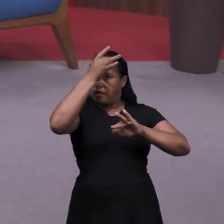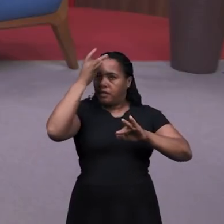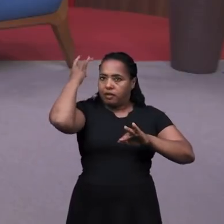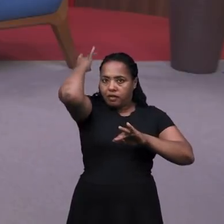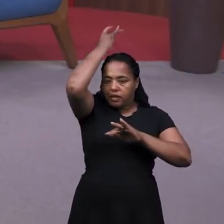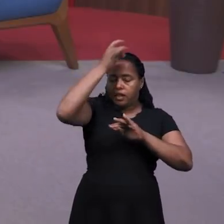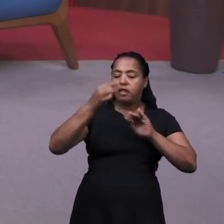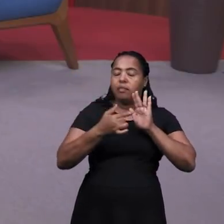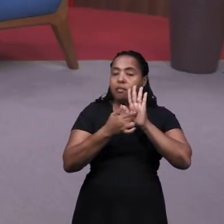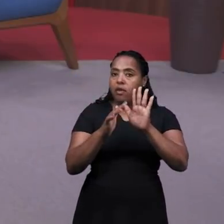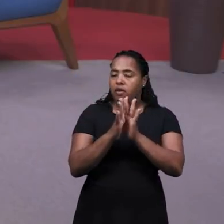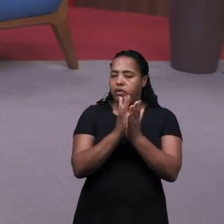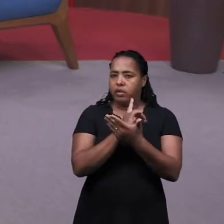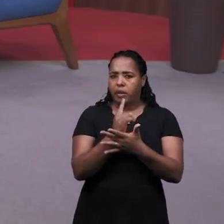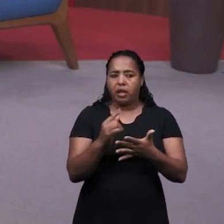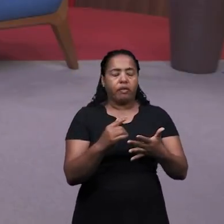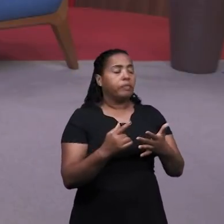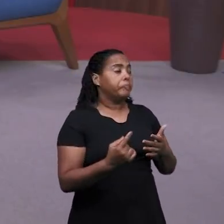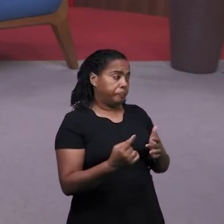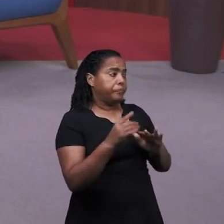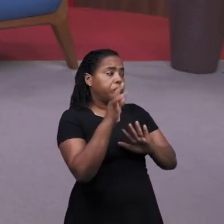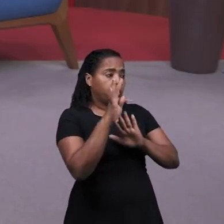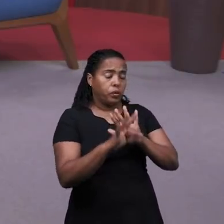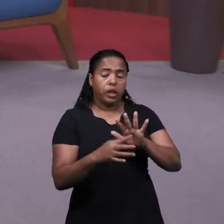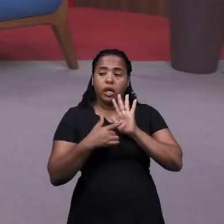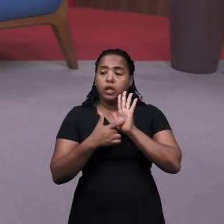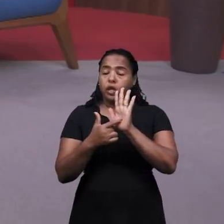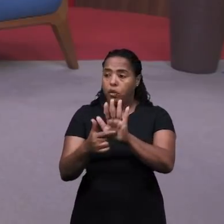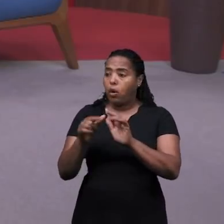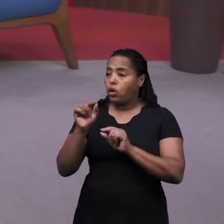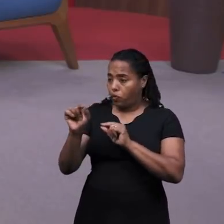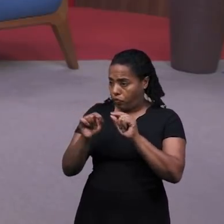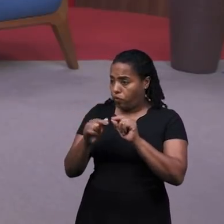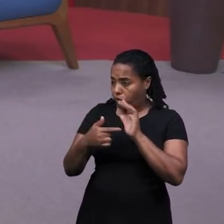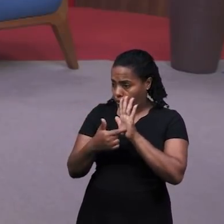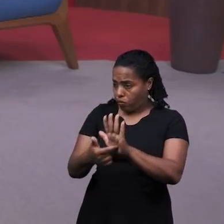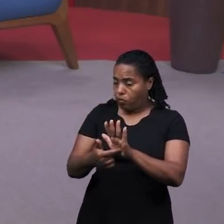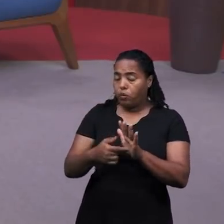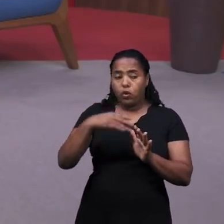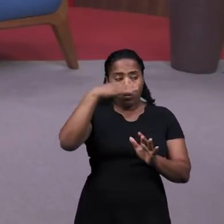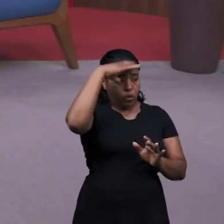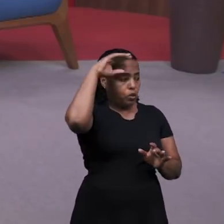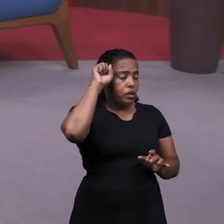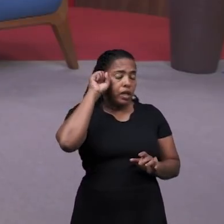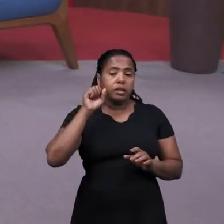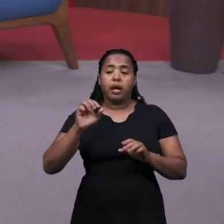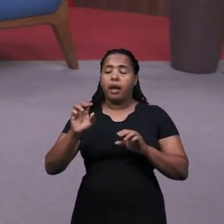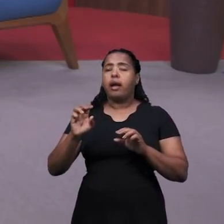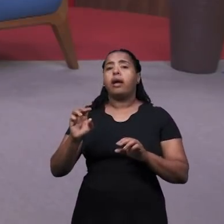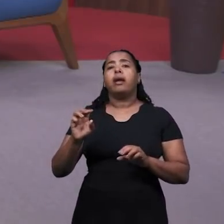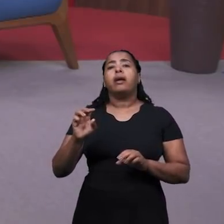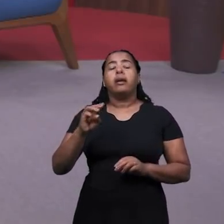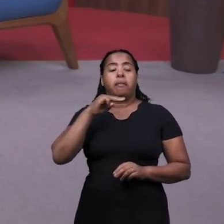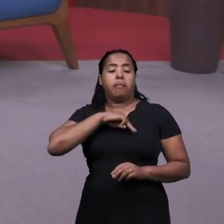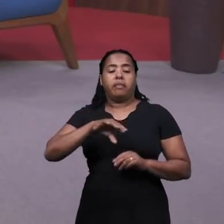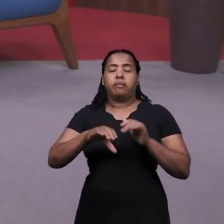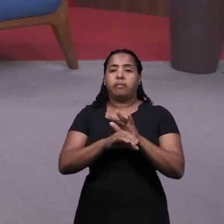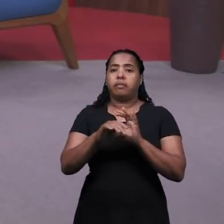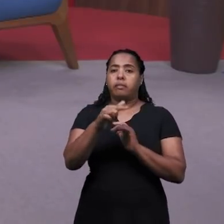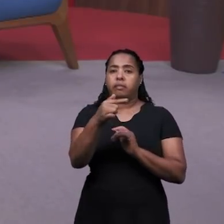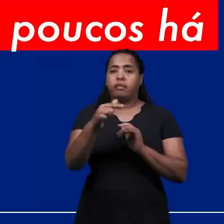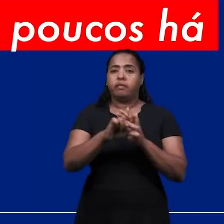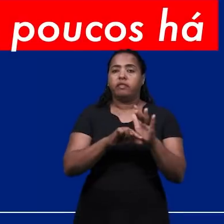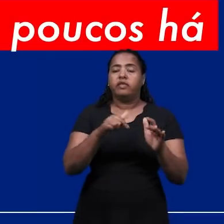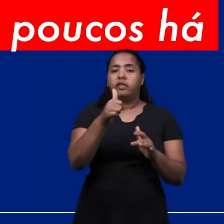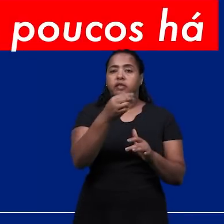ler um texto que corrobora com isso que você acabou de falar, Sérgio. Mateus capítulo 7, versos 13 e